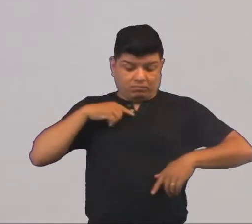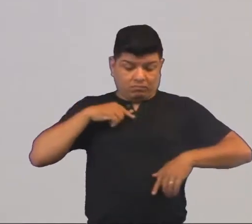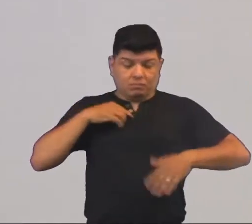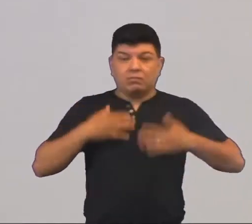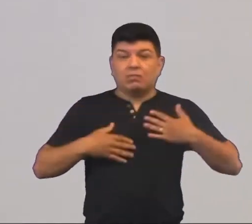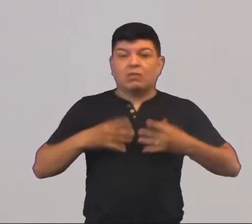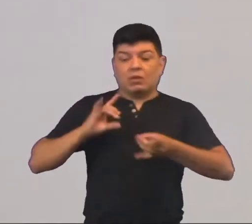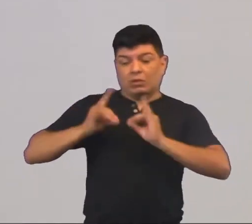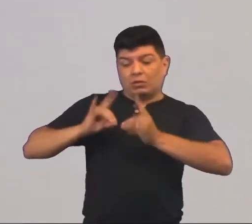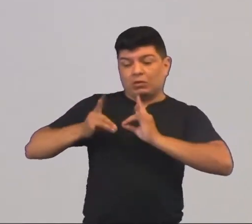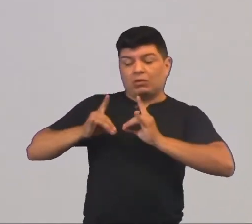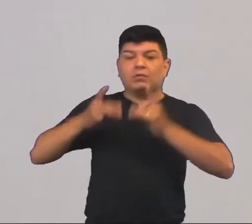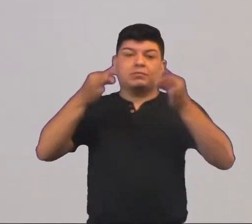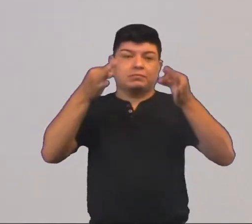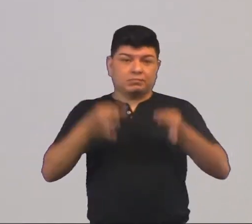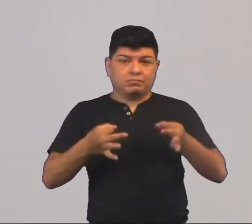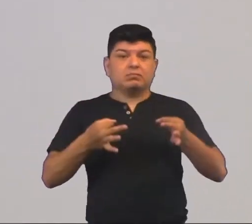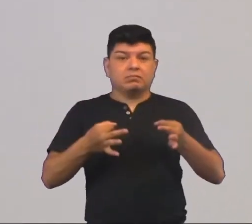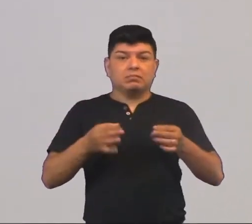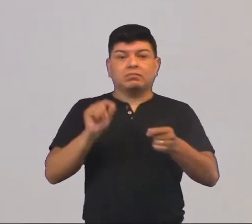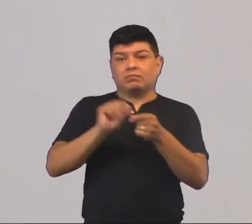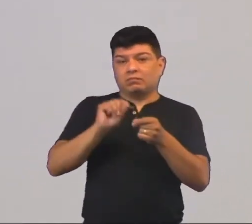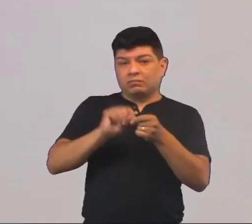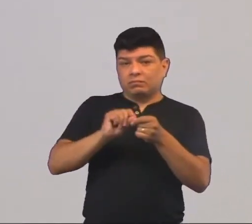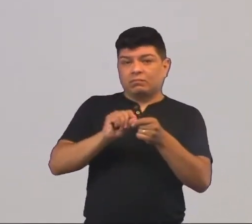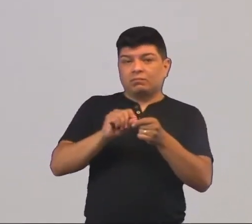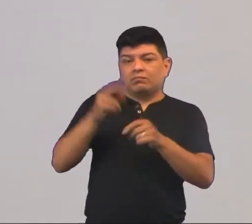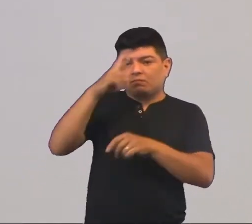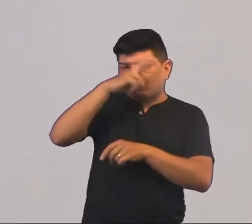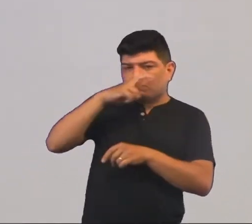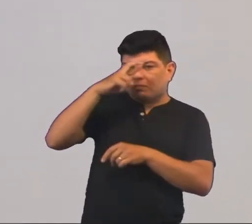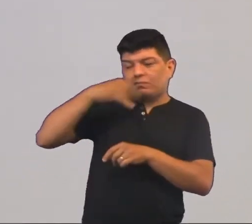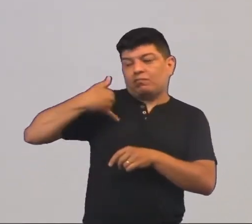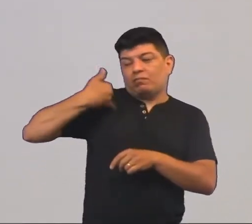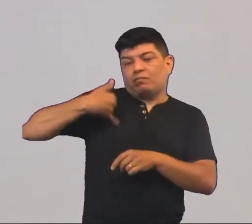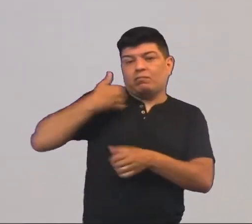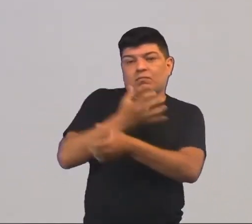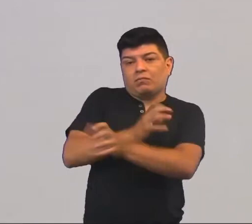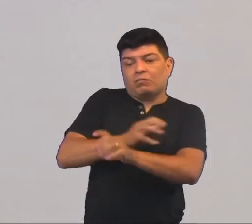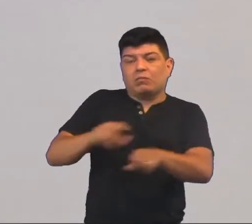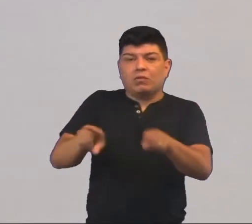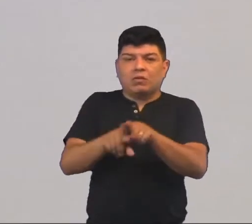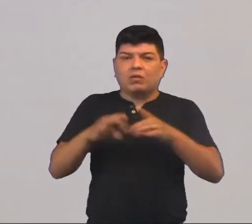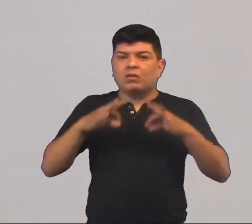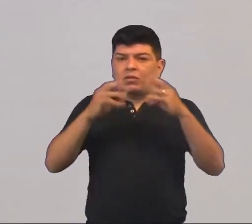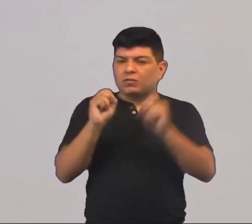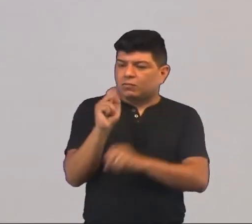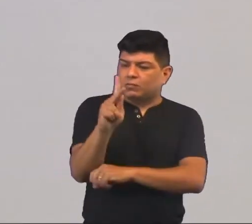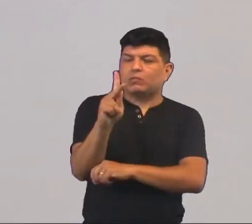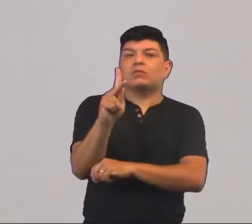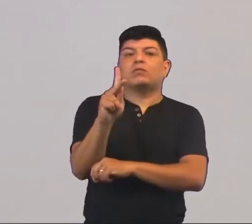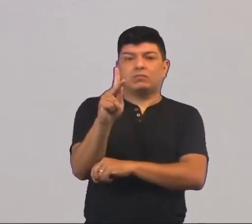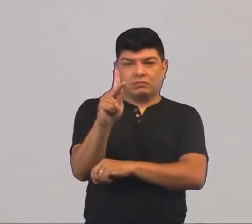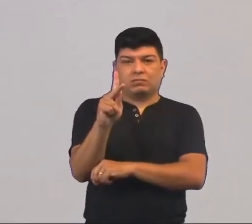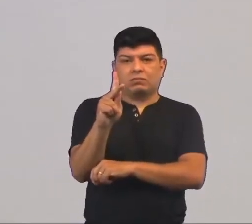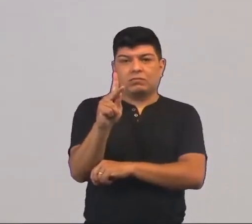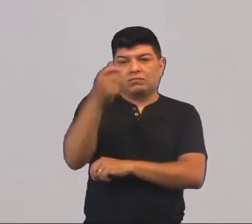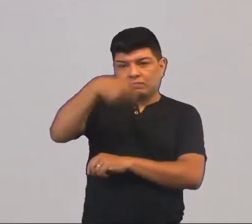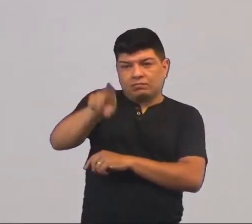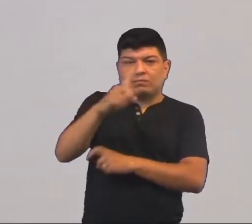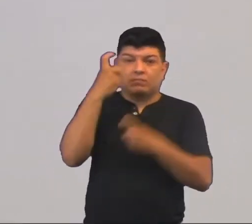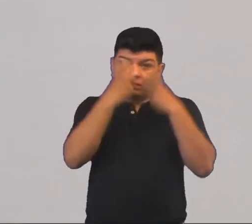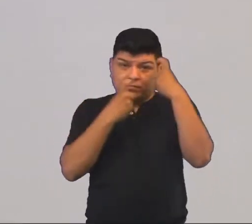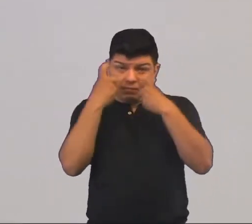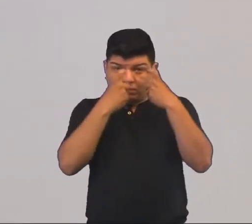estão todos certinhos, né? Fazendo isso, verificando a sua idade óssea, se está tudo ok, aí você não precisa